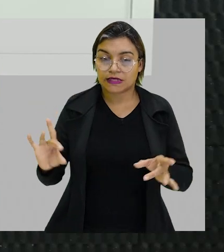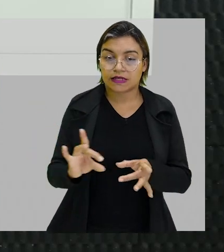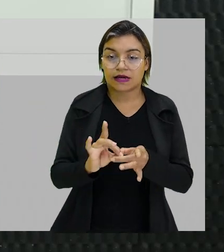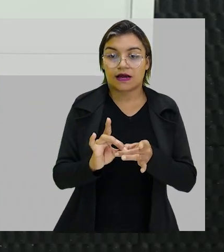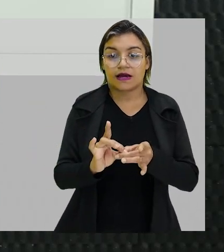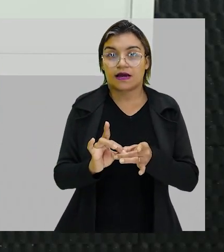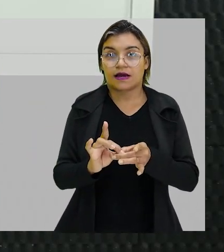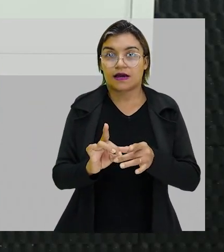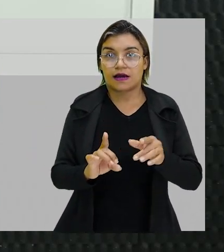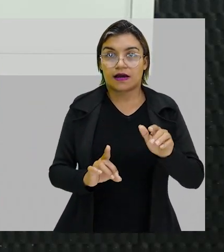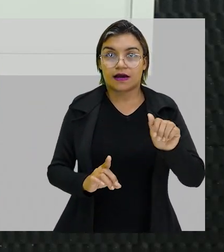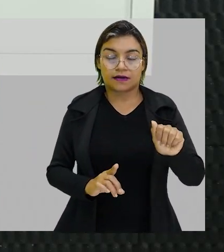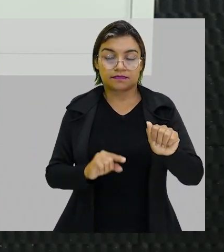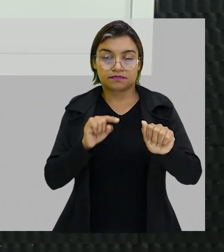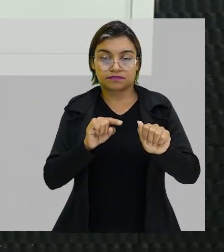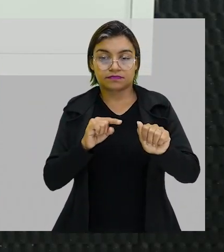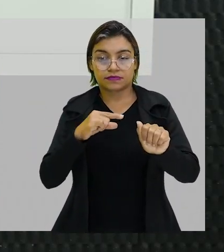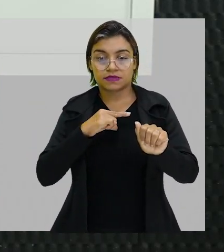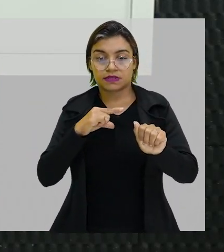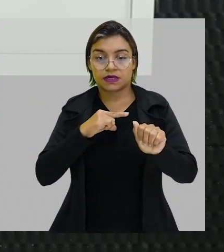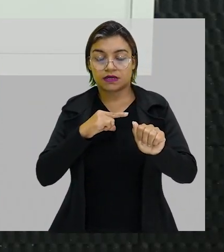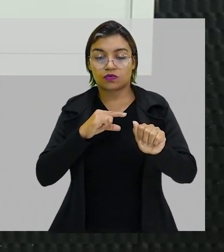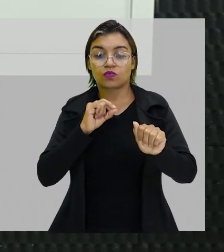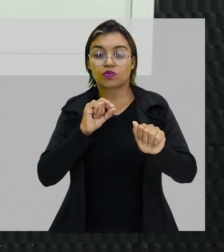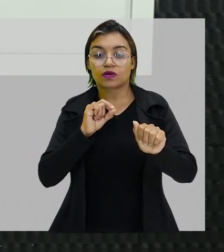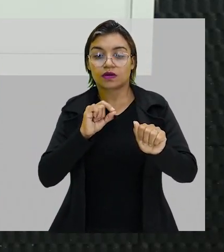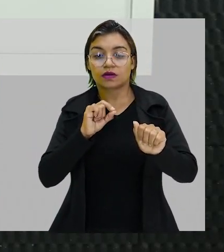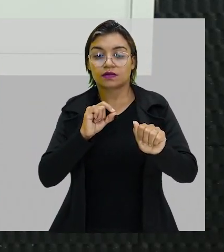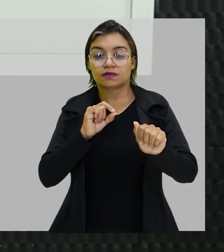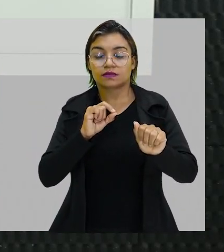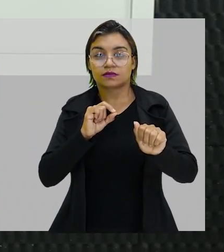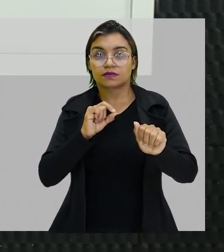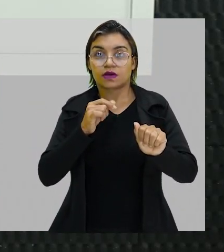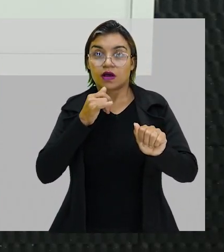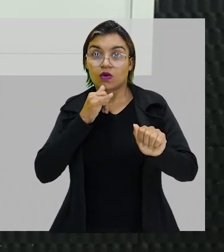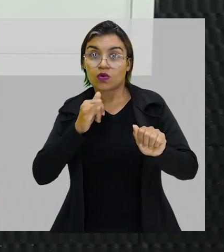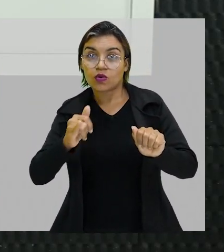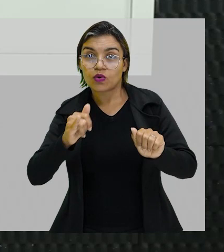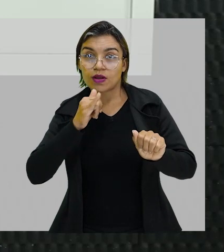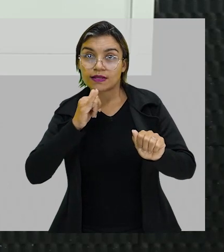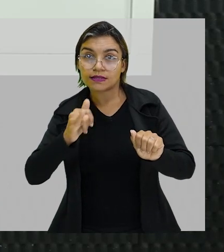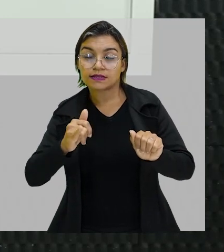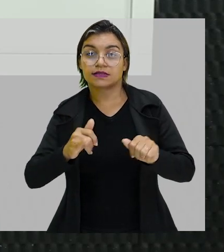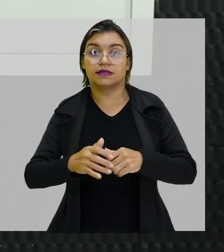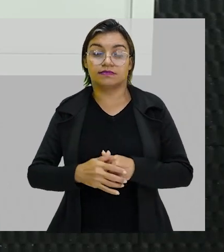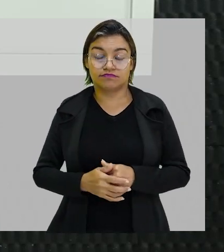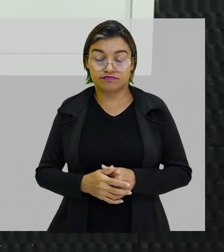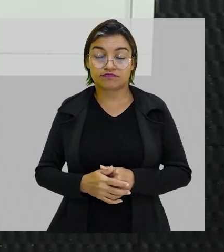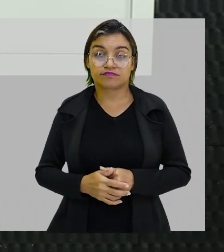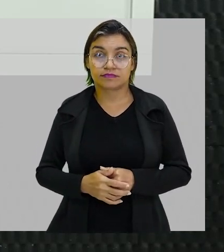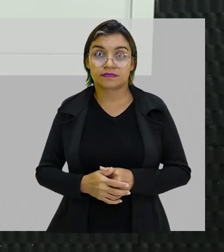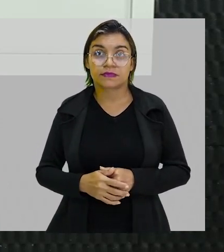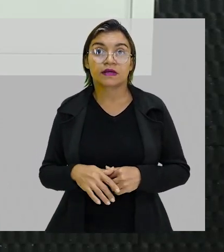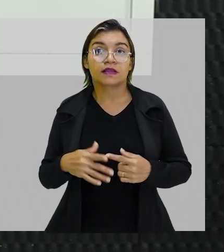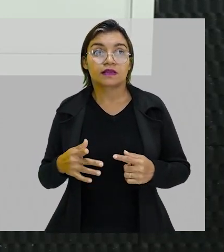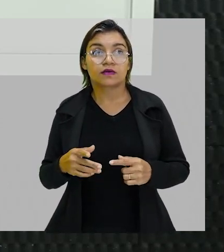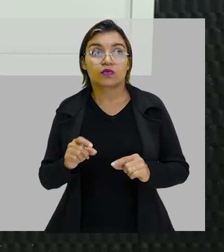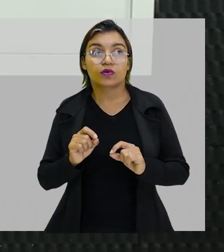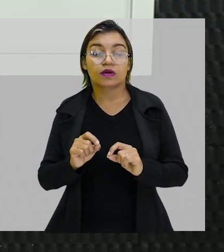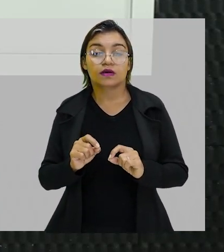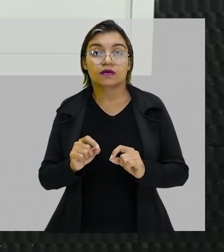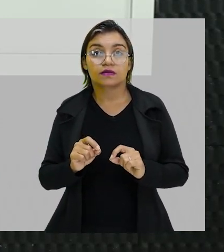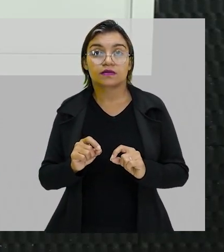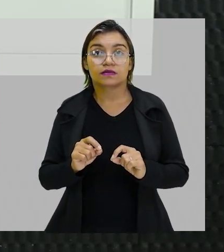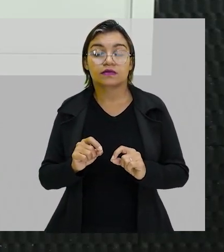ok? Se nós ligarmos em A, nós vamos ter um sentido de corrente elétrica, ok? Então ele vai percorrer um sentido de